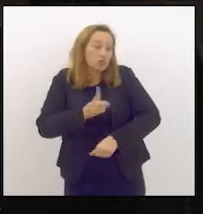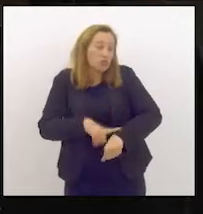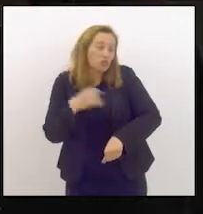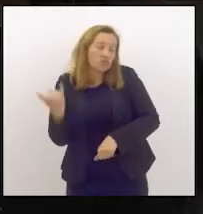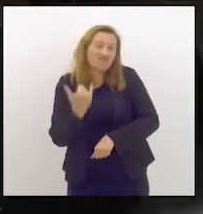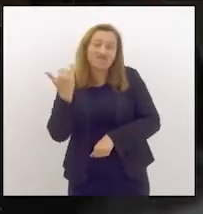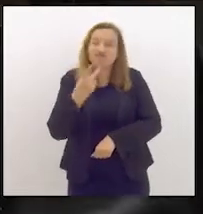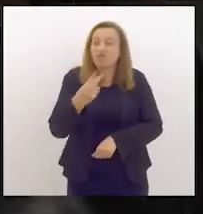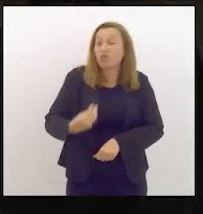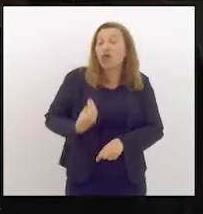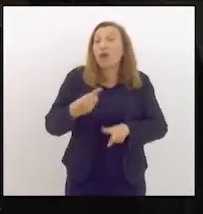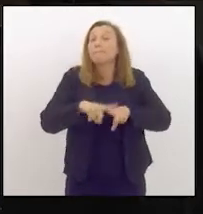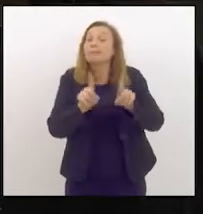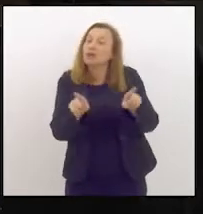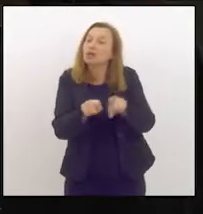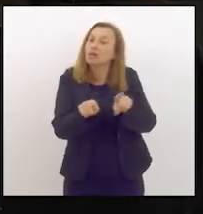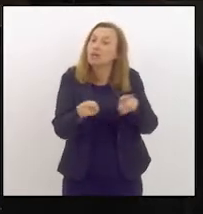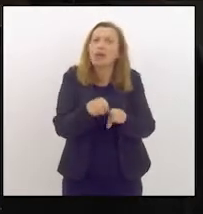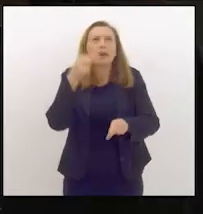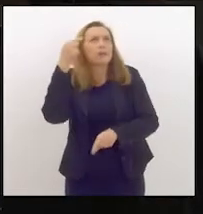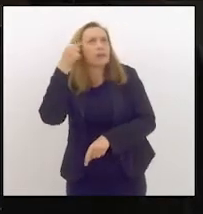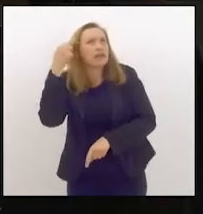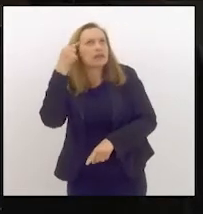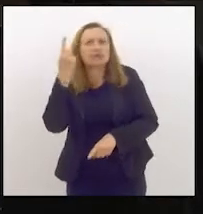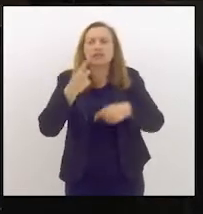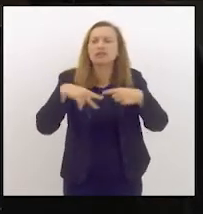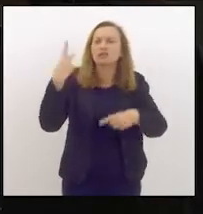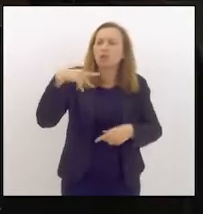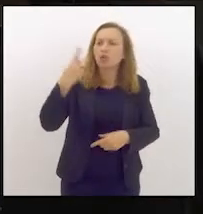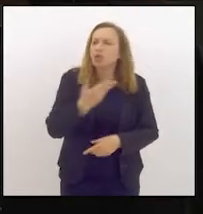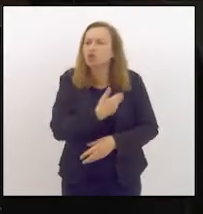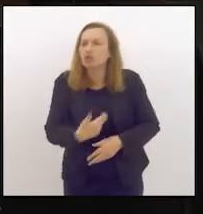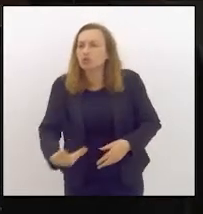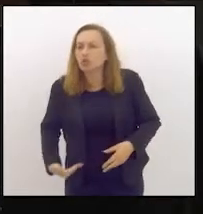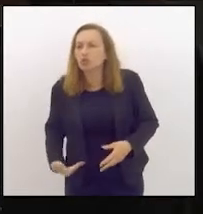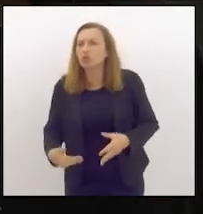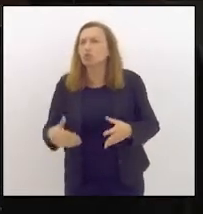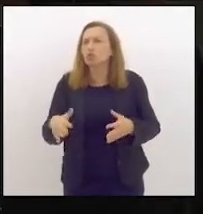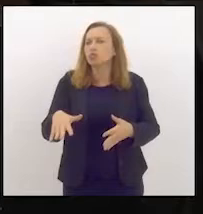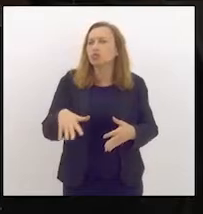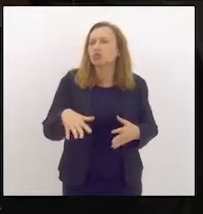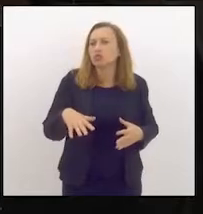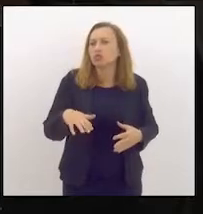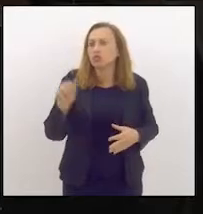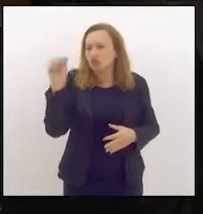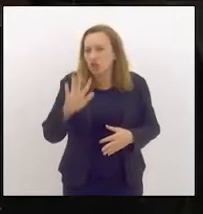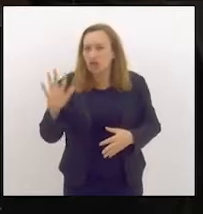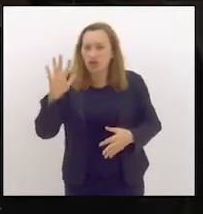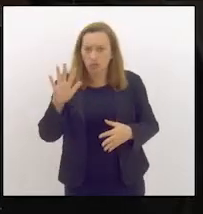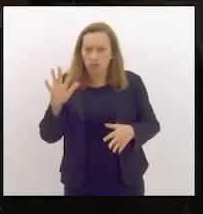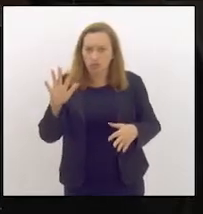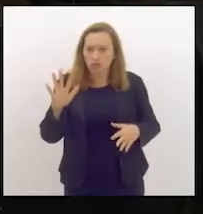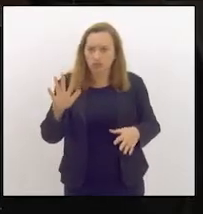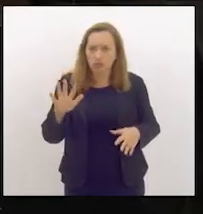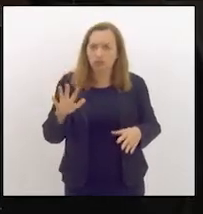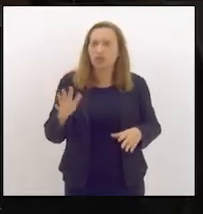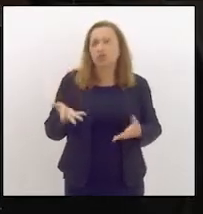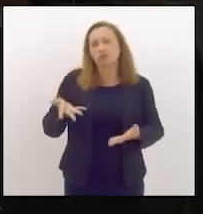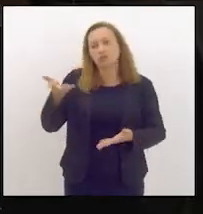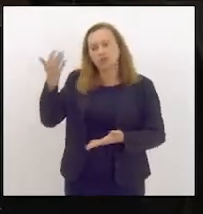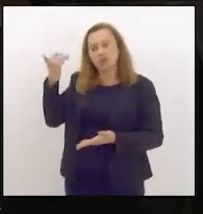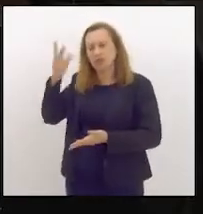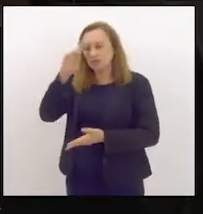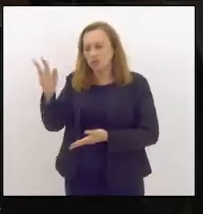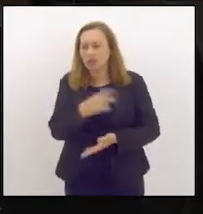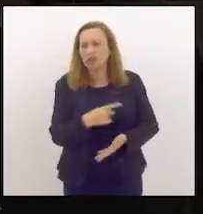vidas mas também pensando na política pública no âmbito mais amplo à época